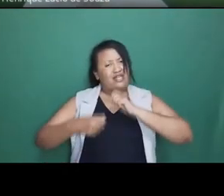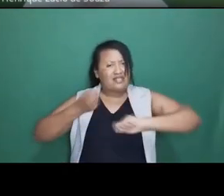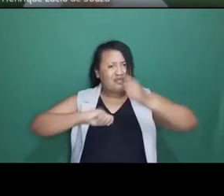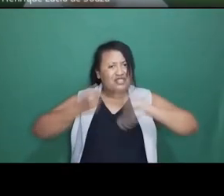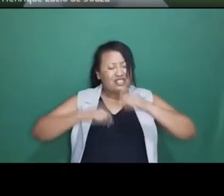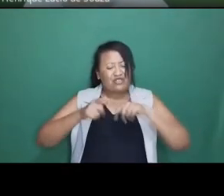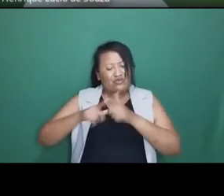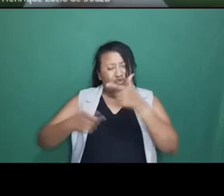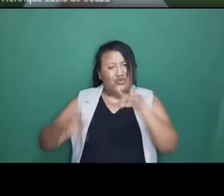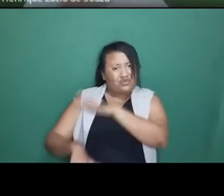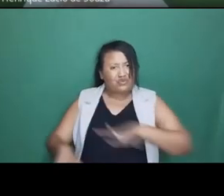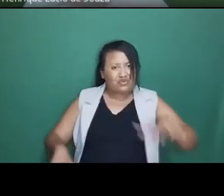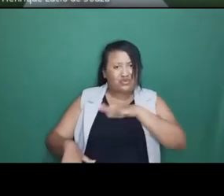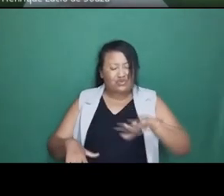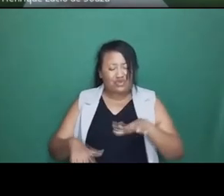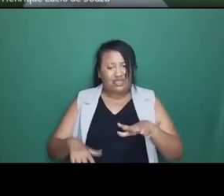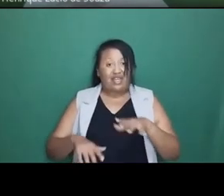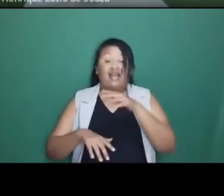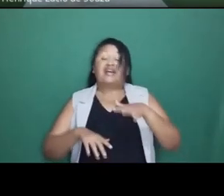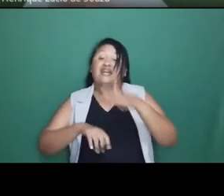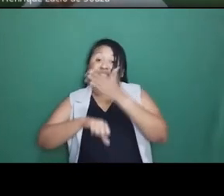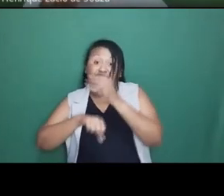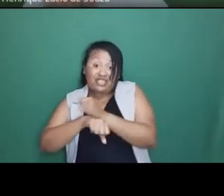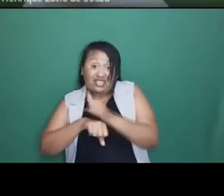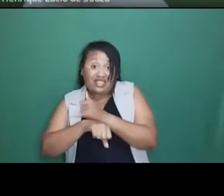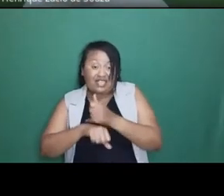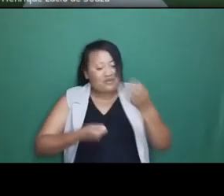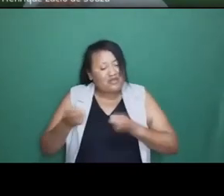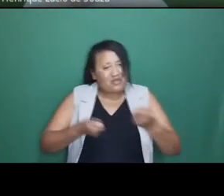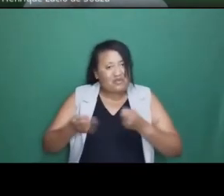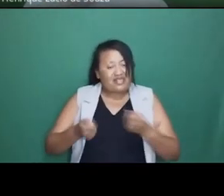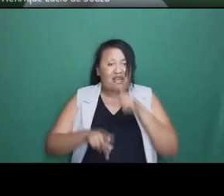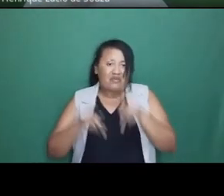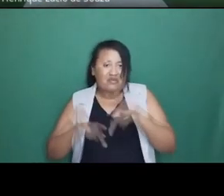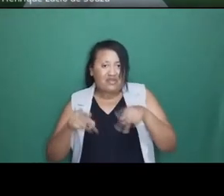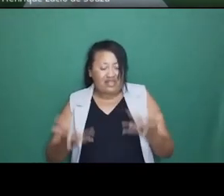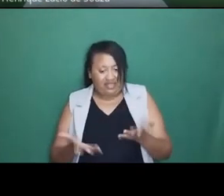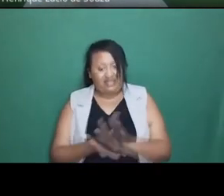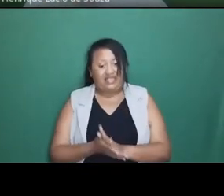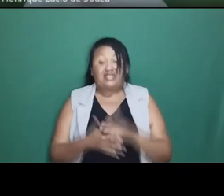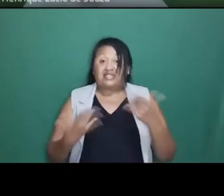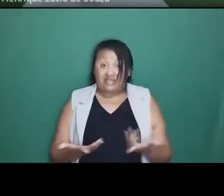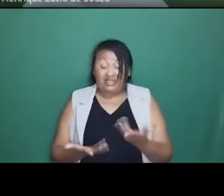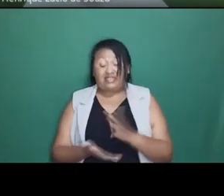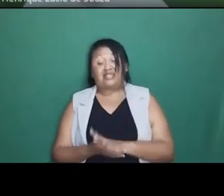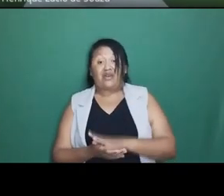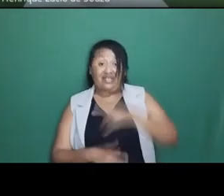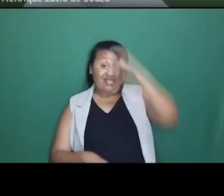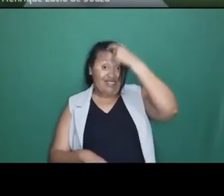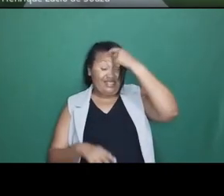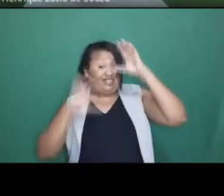território e uma estratégia para dominar a população usufruir plenamente da Cidadania Romana